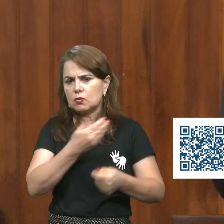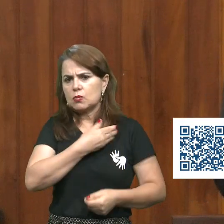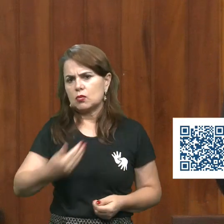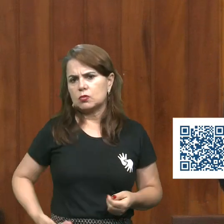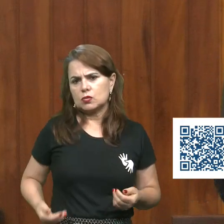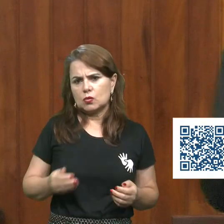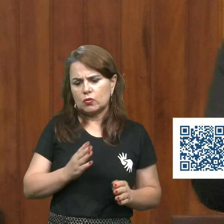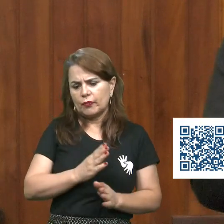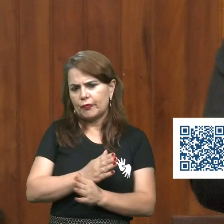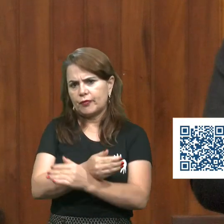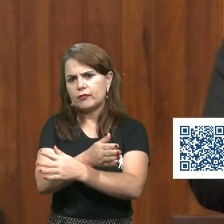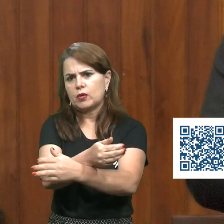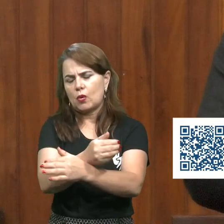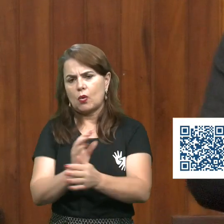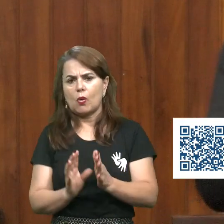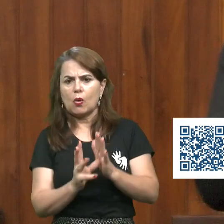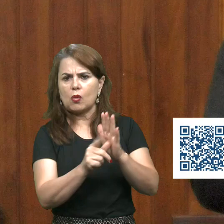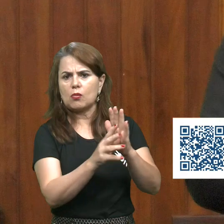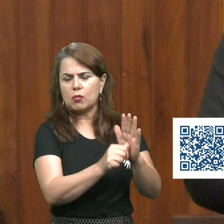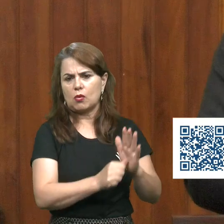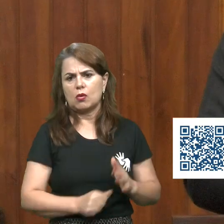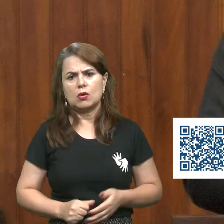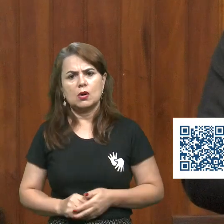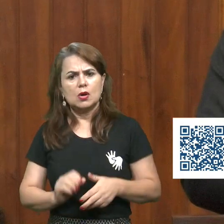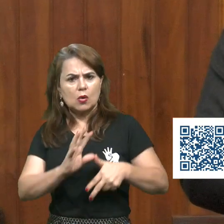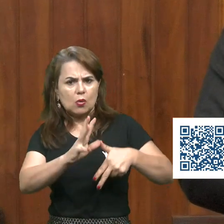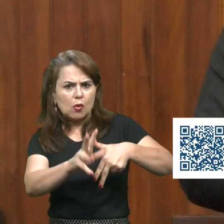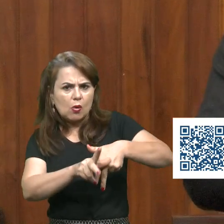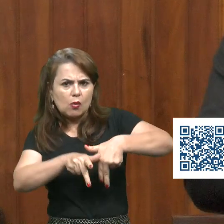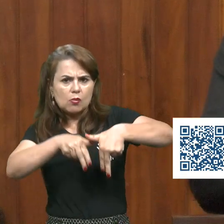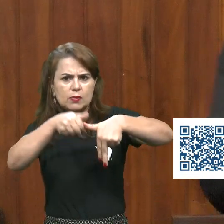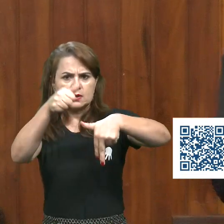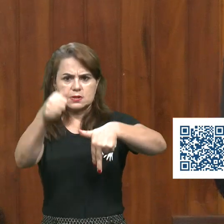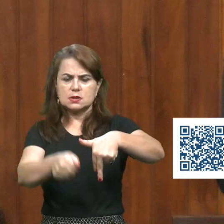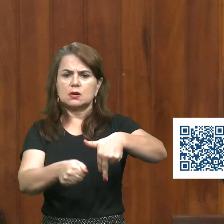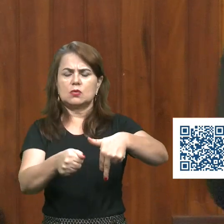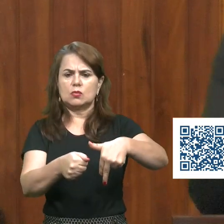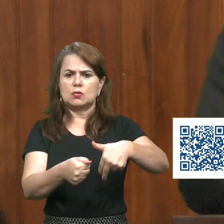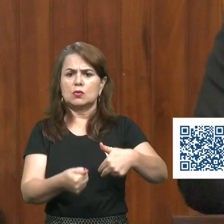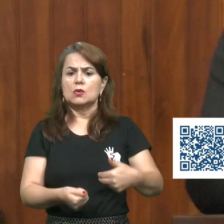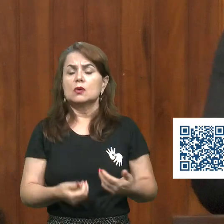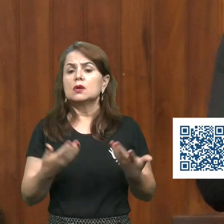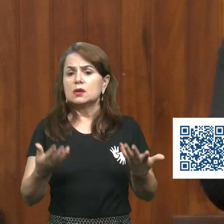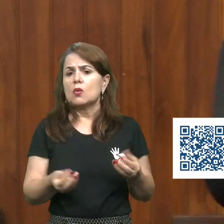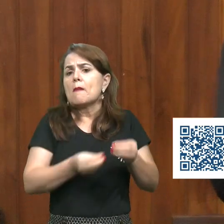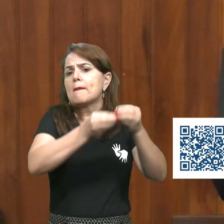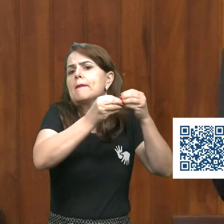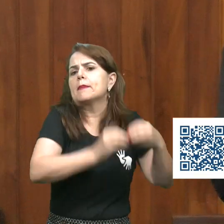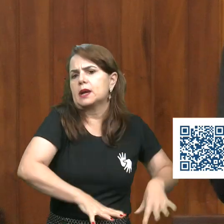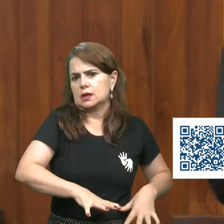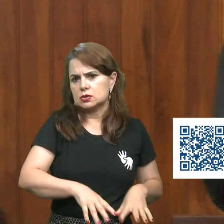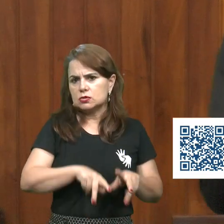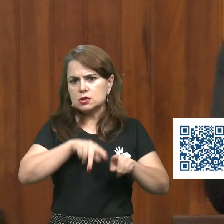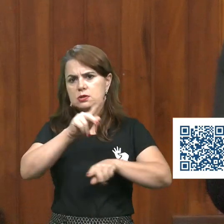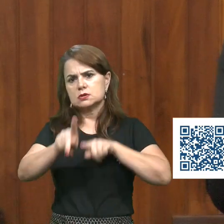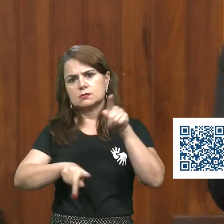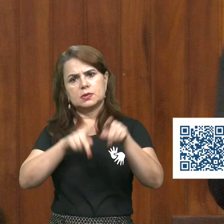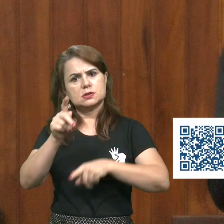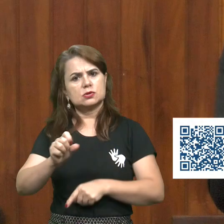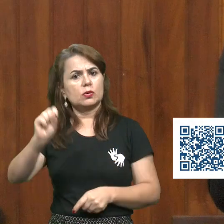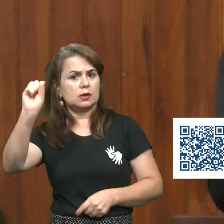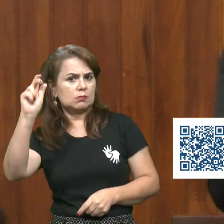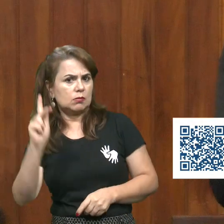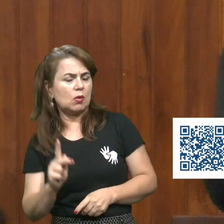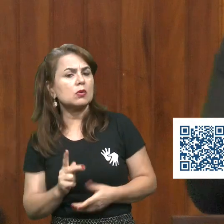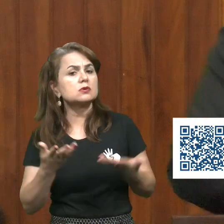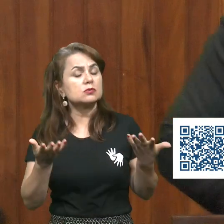prejuízo aos cofres públicos, de malversação, de dano ao dinheiro dos seus impostos, que foi a arquivo e nem